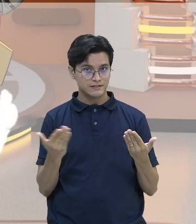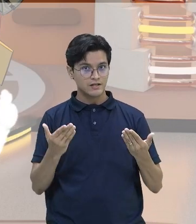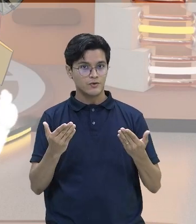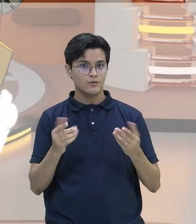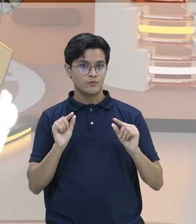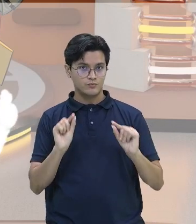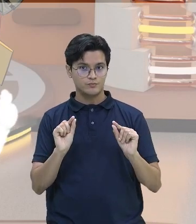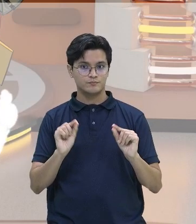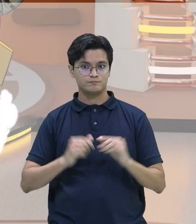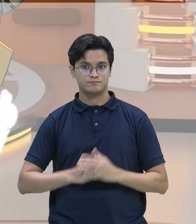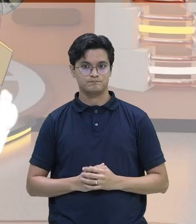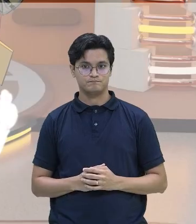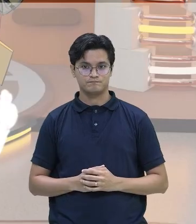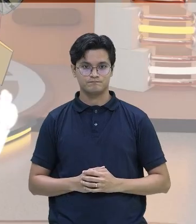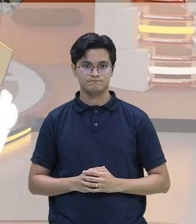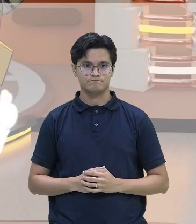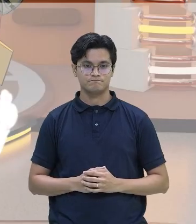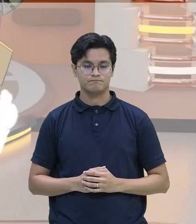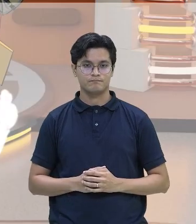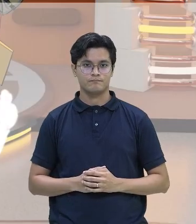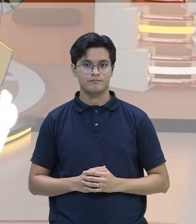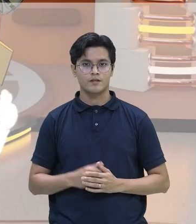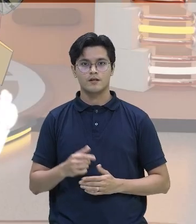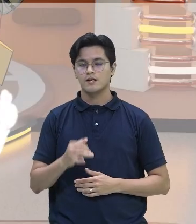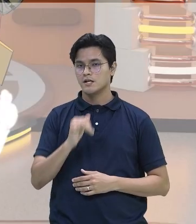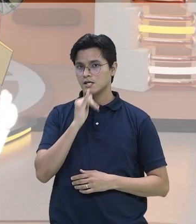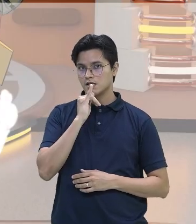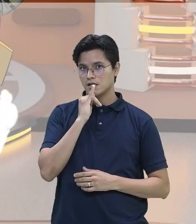União Soviética ela dá um passo importante em